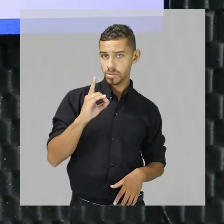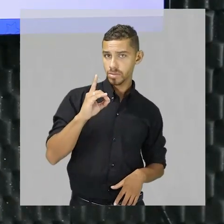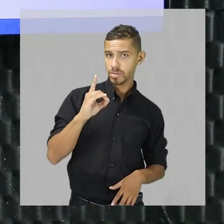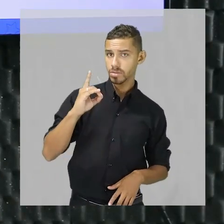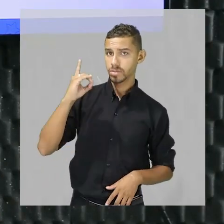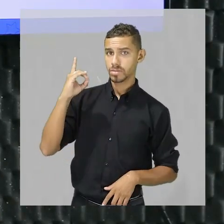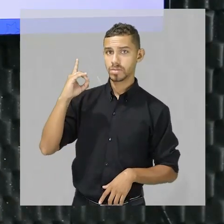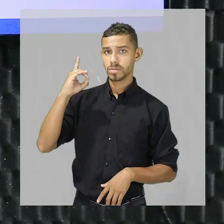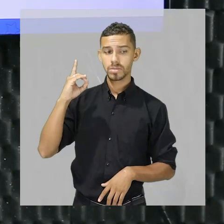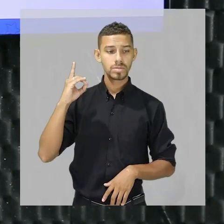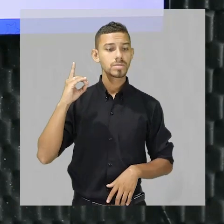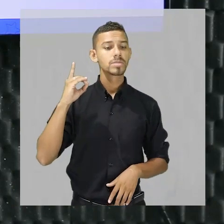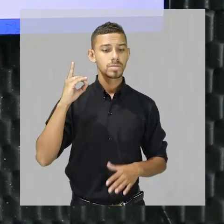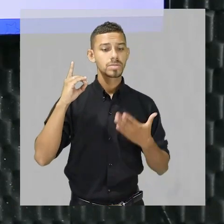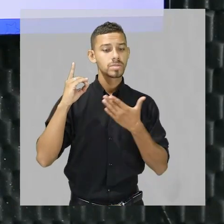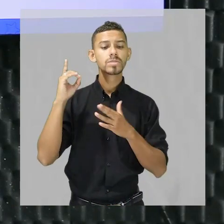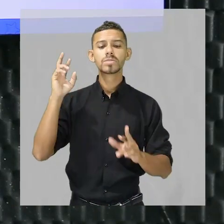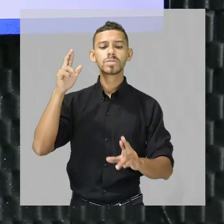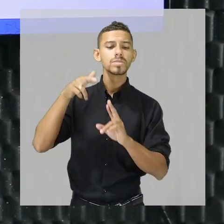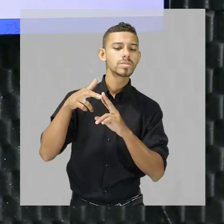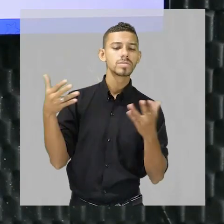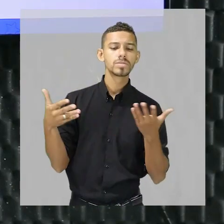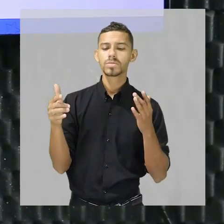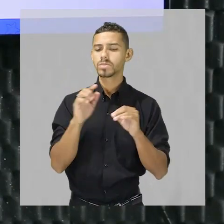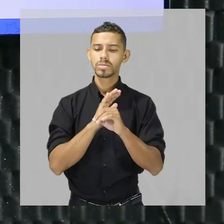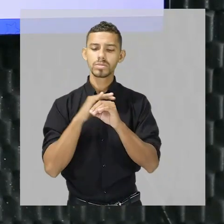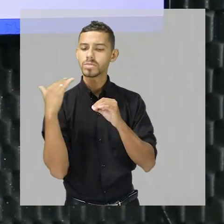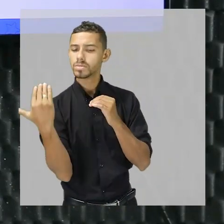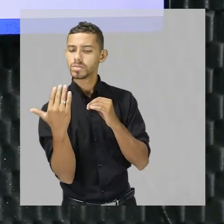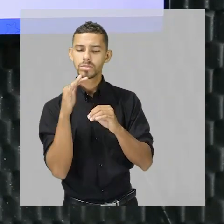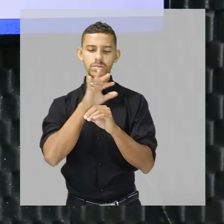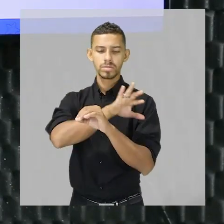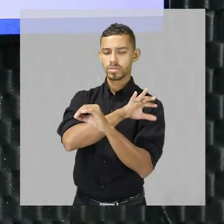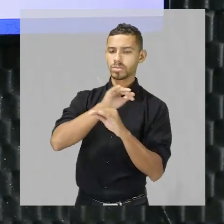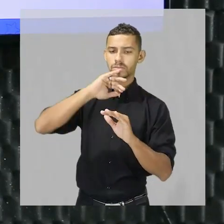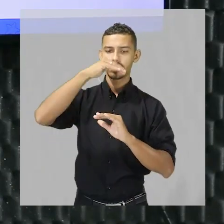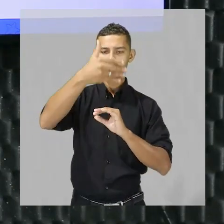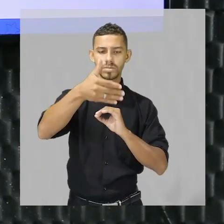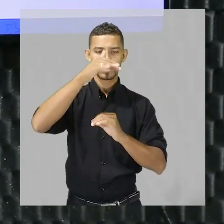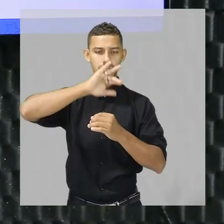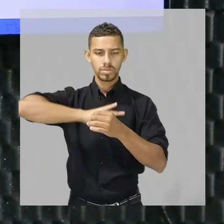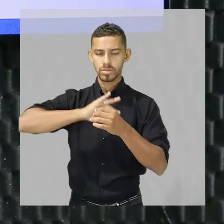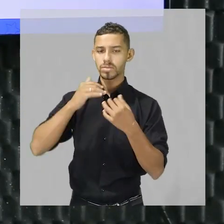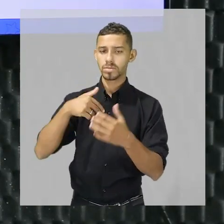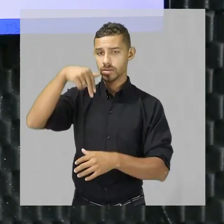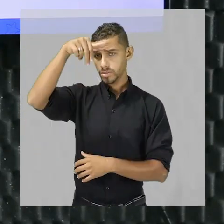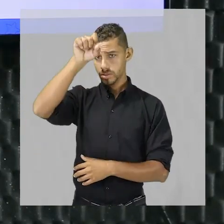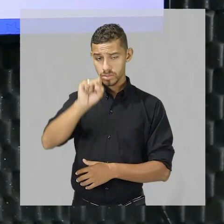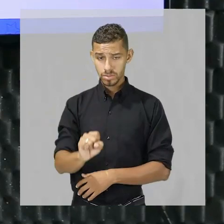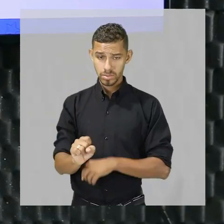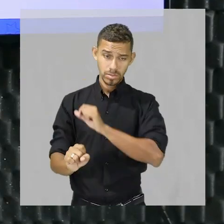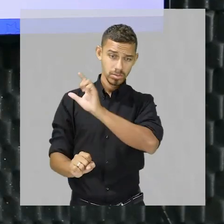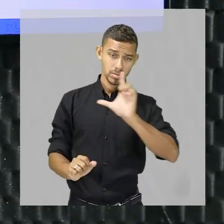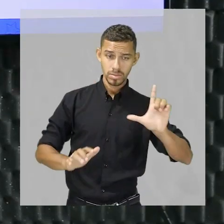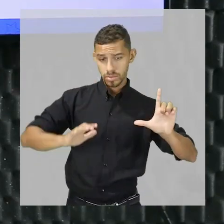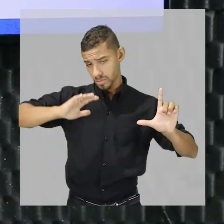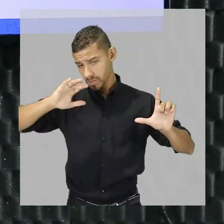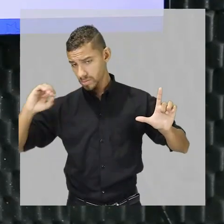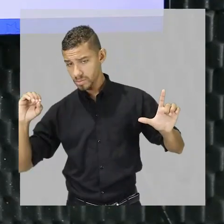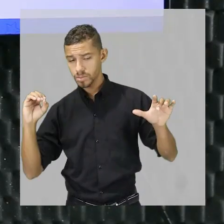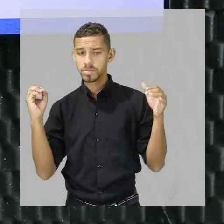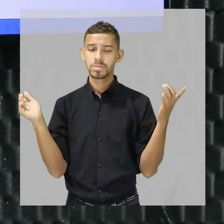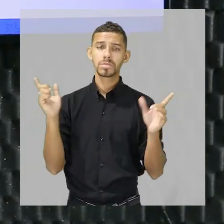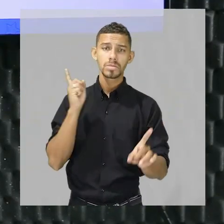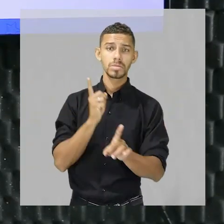certo? A confusão é em relação aos referenciais de posição relativa. Uma questão que teve muita informação, tá vendo? Questão bem simples, mas a gente já